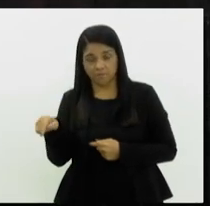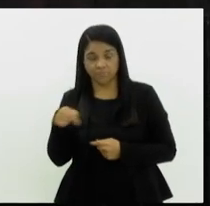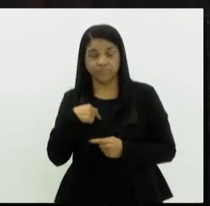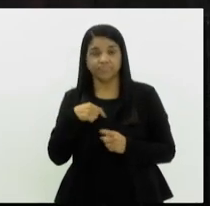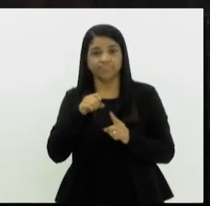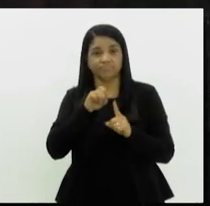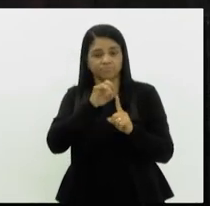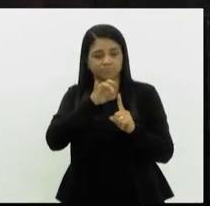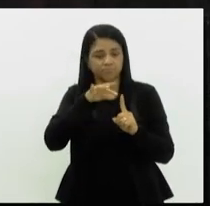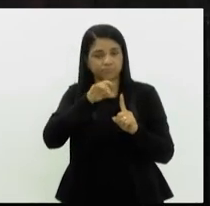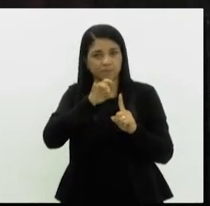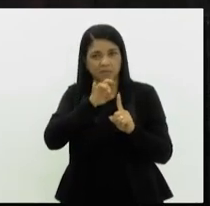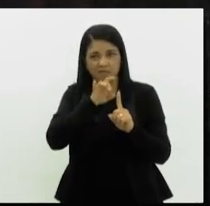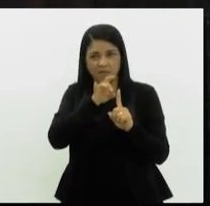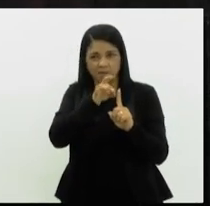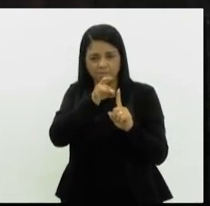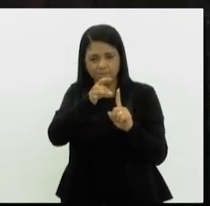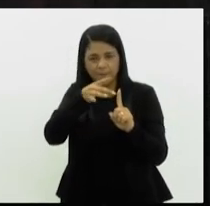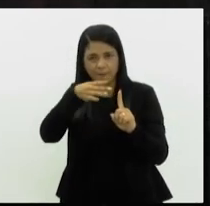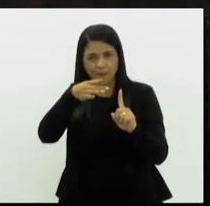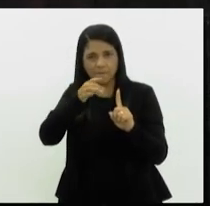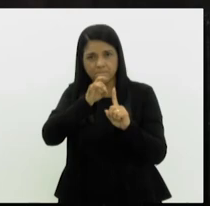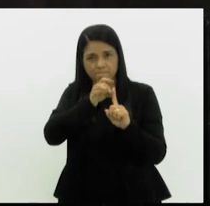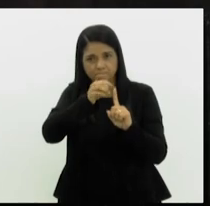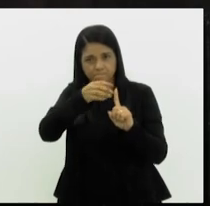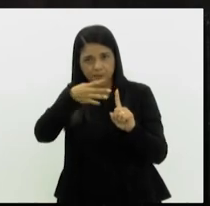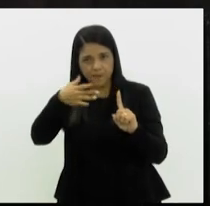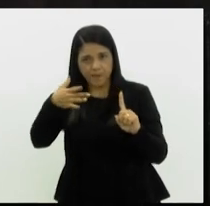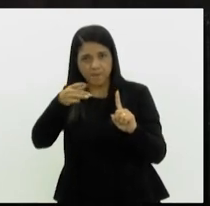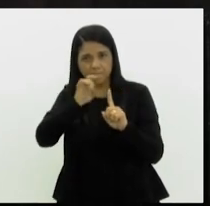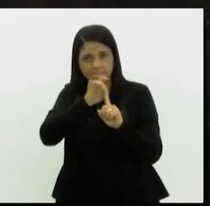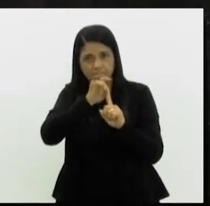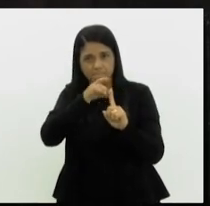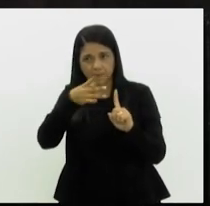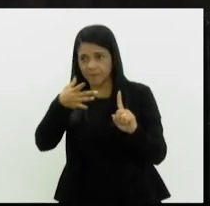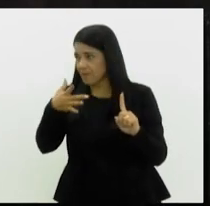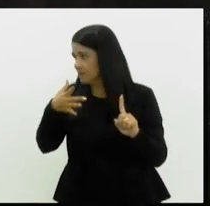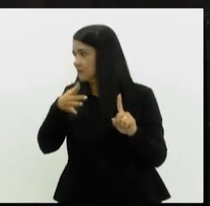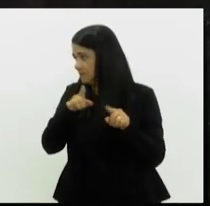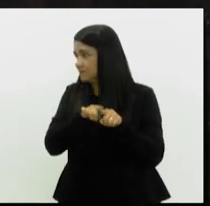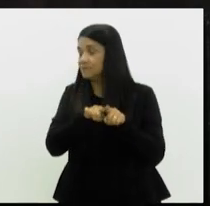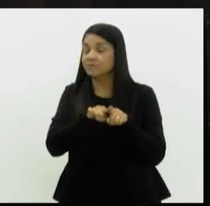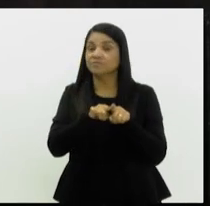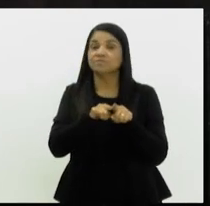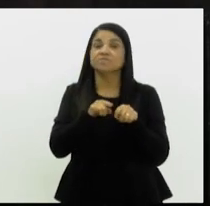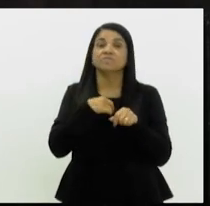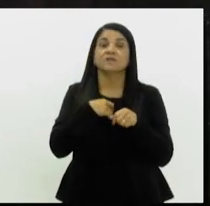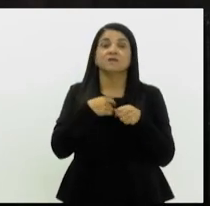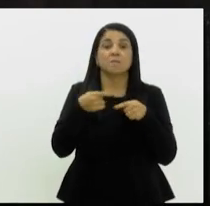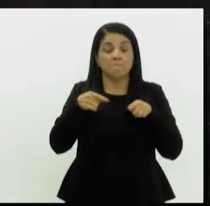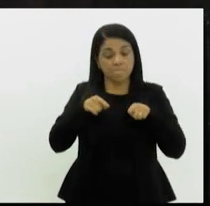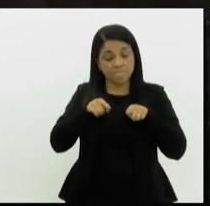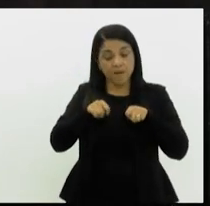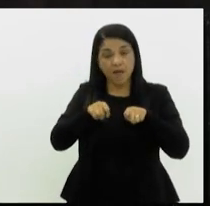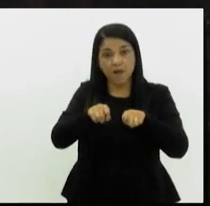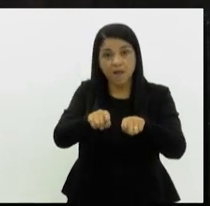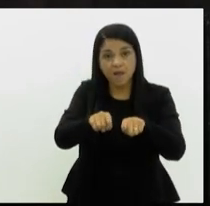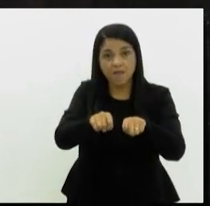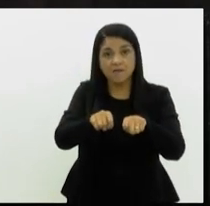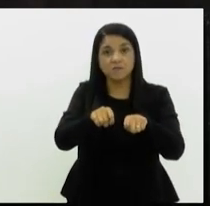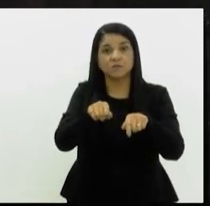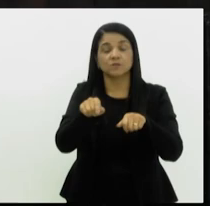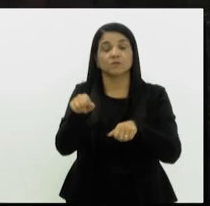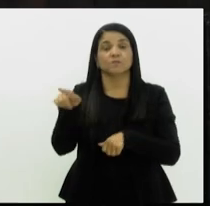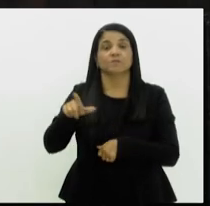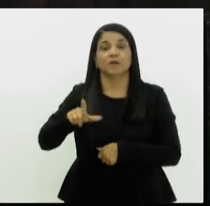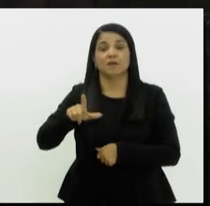sem propósito. Não, o conflito é pautado de uma forma transfóbica, tanto para Ariela quanto para o seu